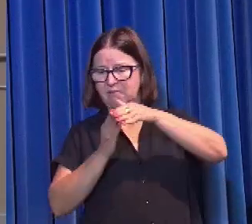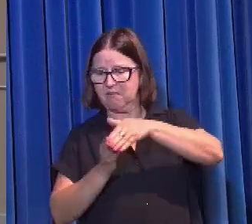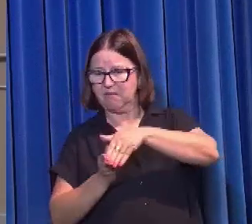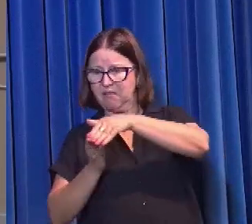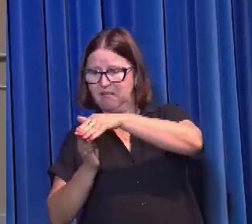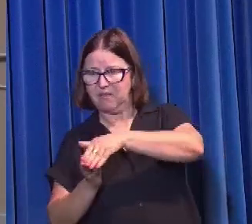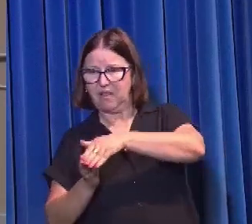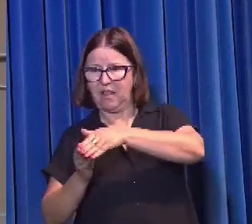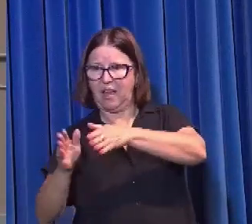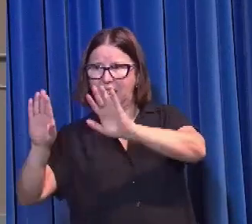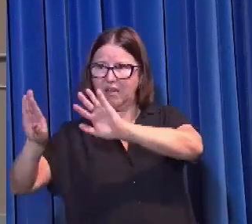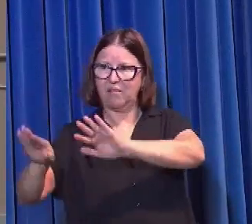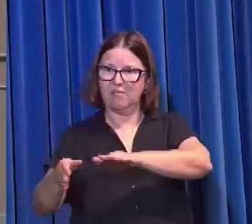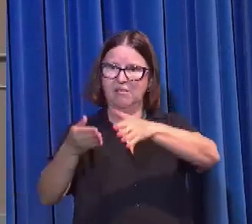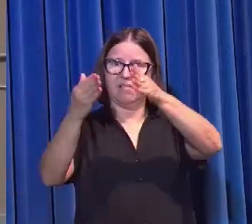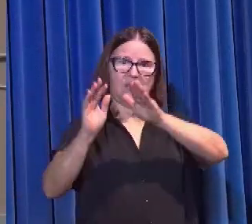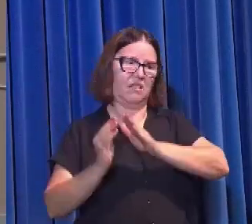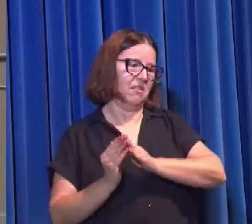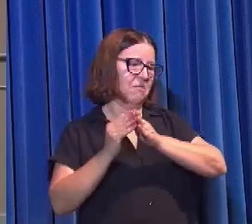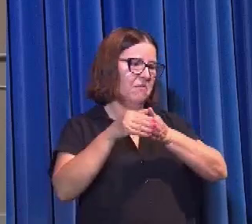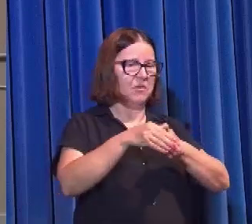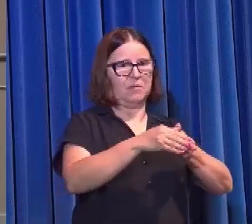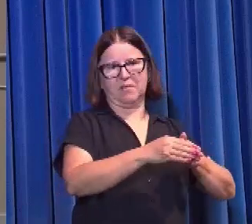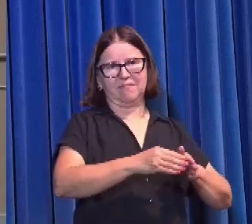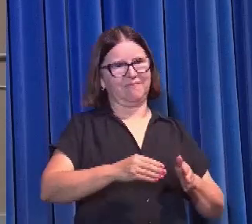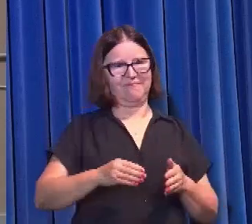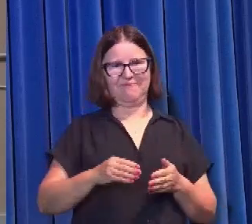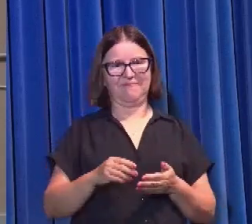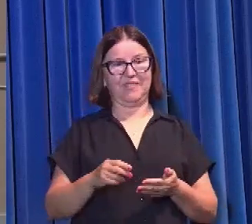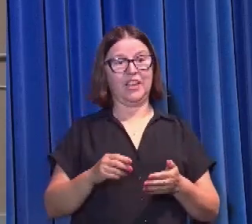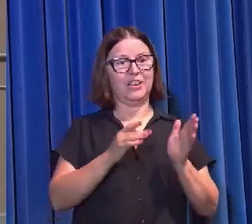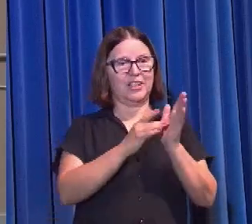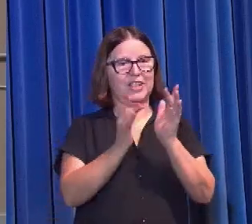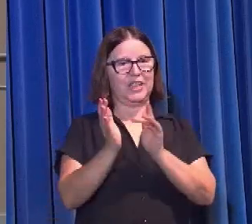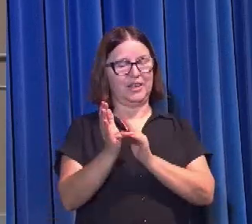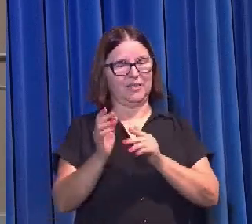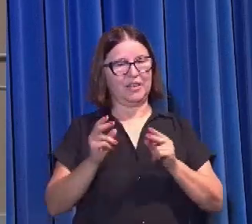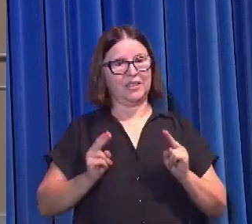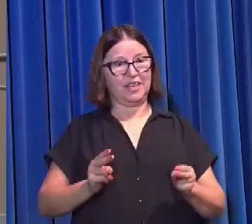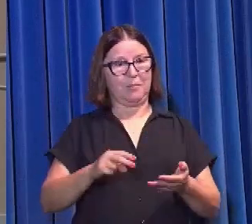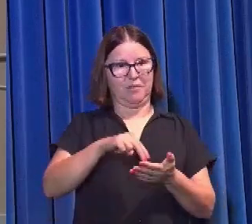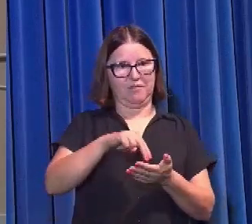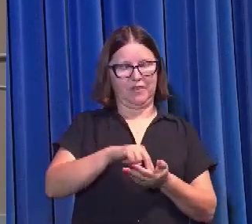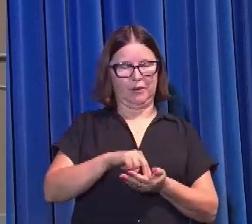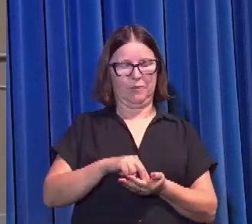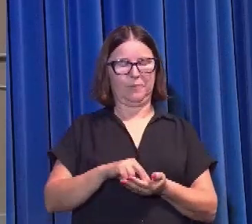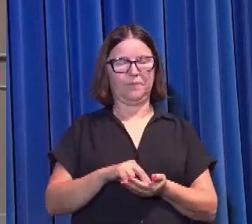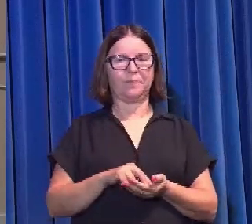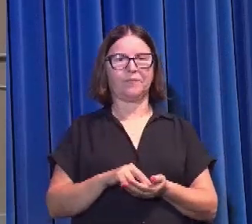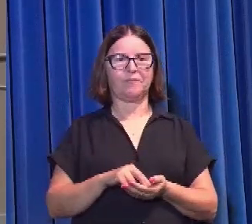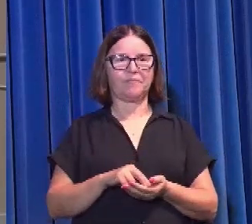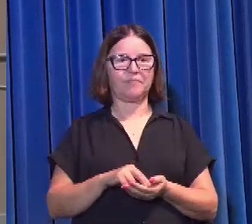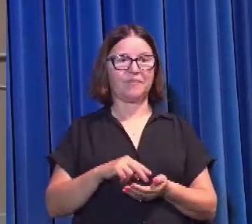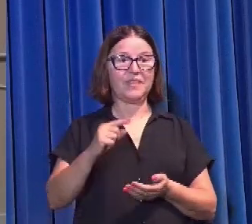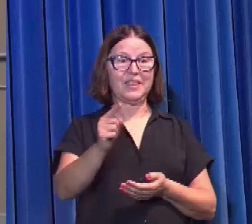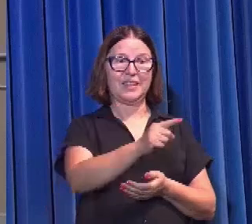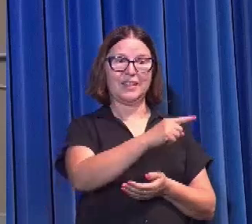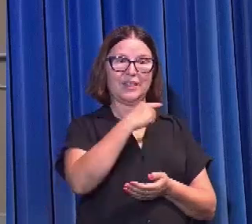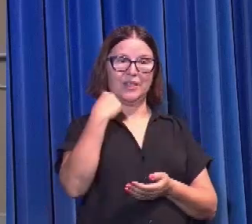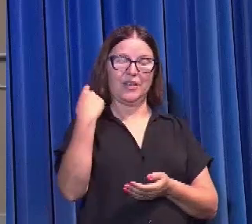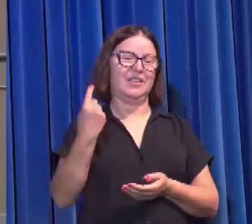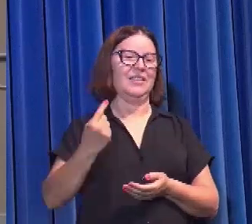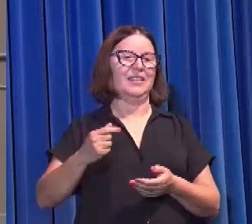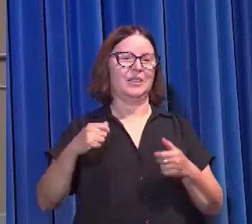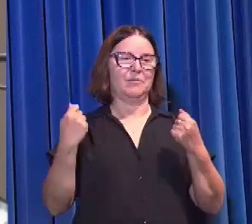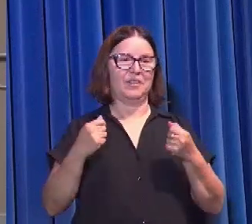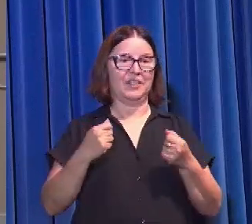nós cheguemos a esse nível. E trabalhando em unidade, meus irmãos, junto como igreja, cooperando um com o